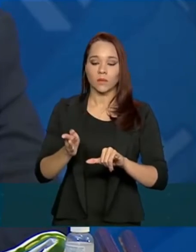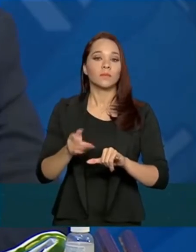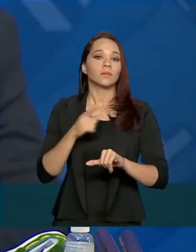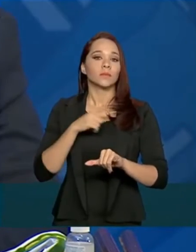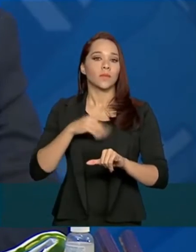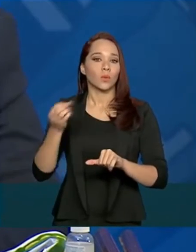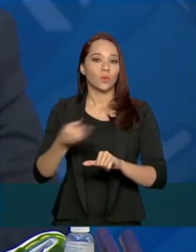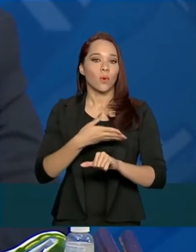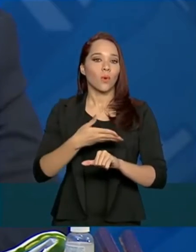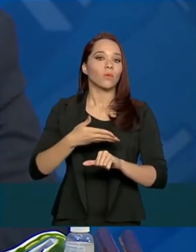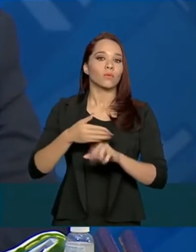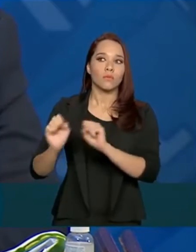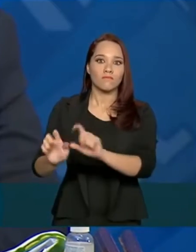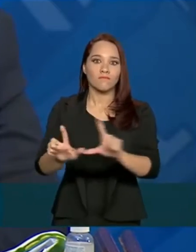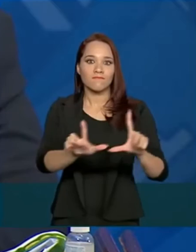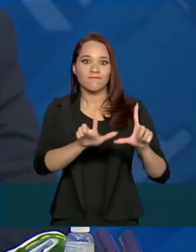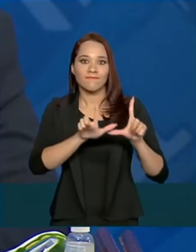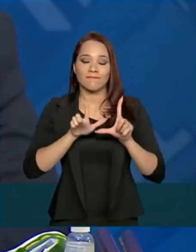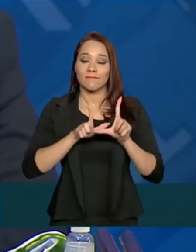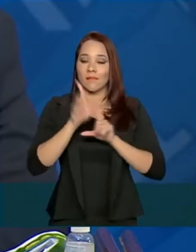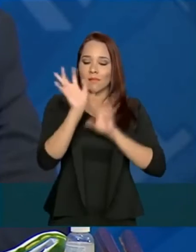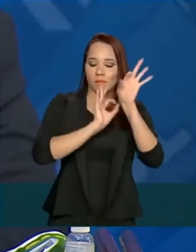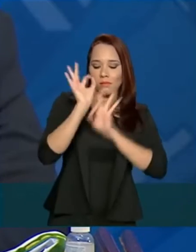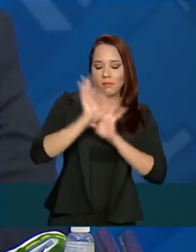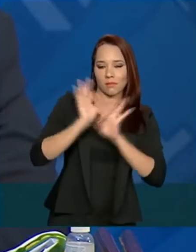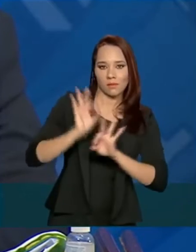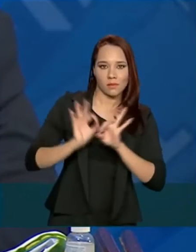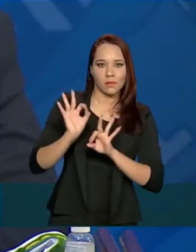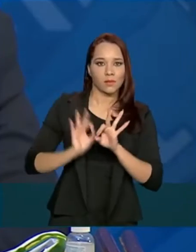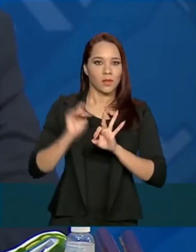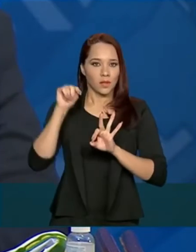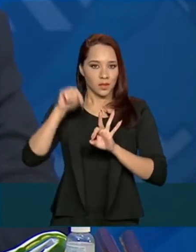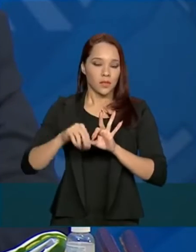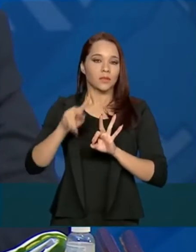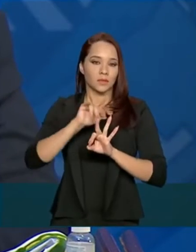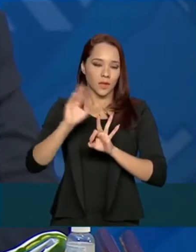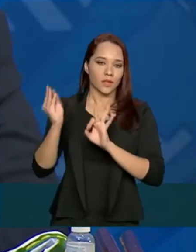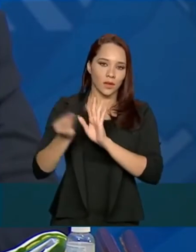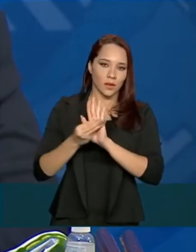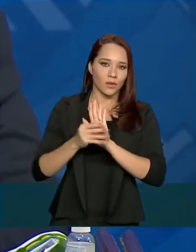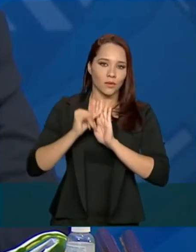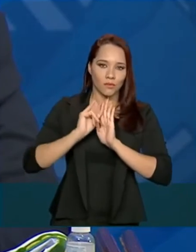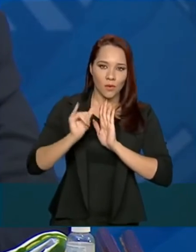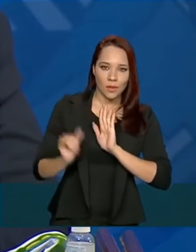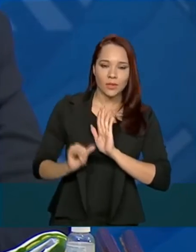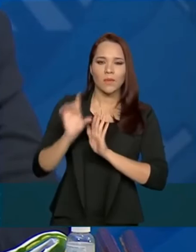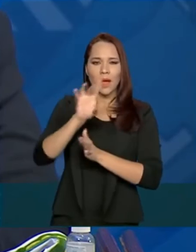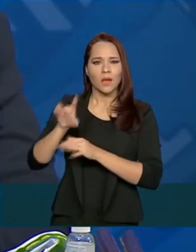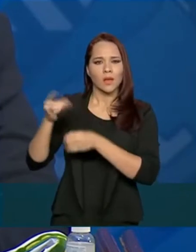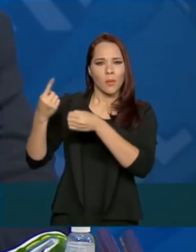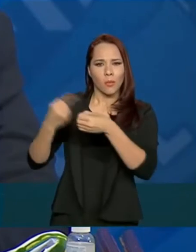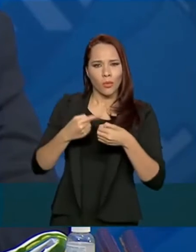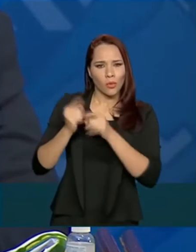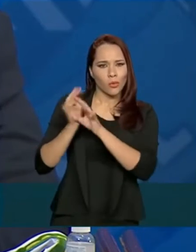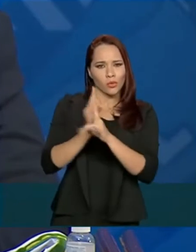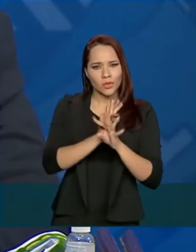de um novo painel que nós estamos elaborando, né, que esse painel vai ter dado informação por município, por